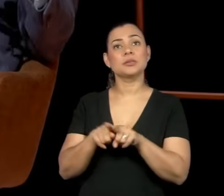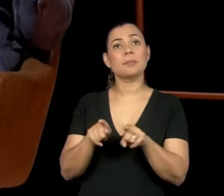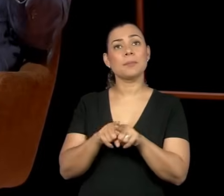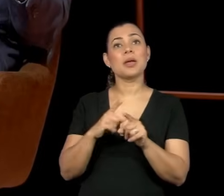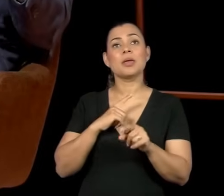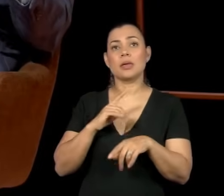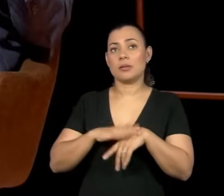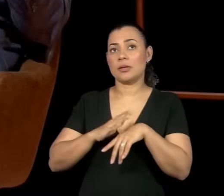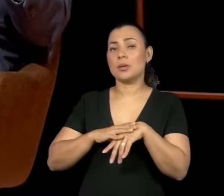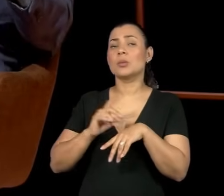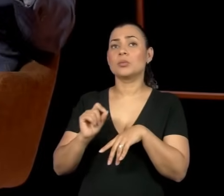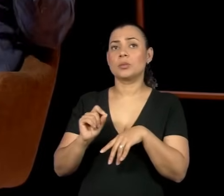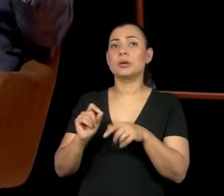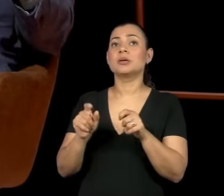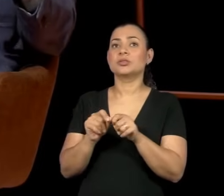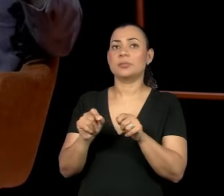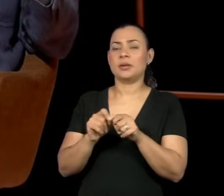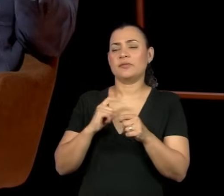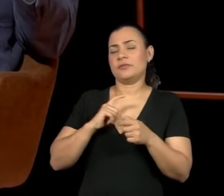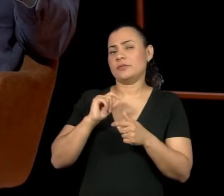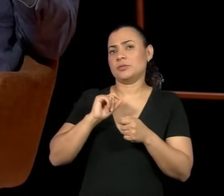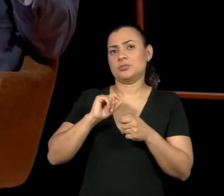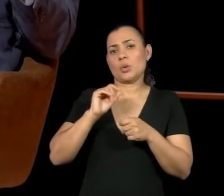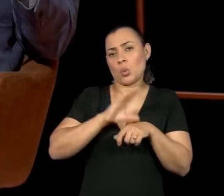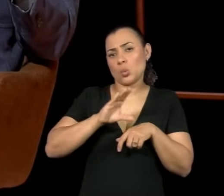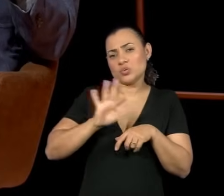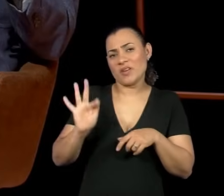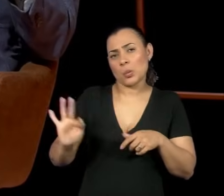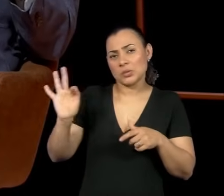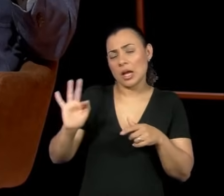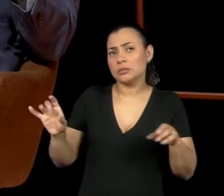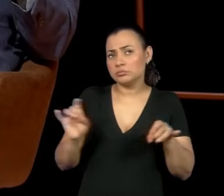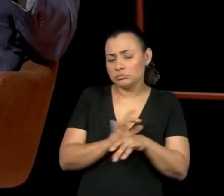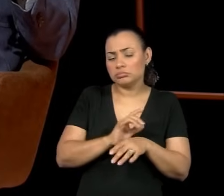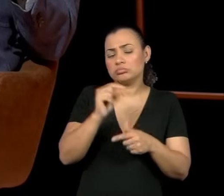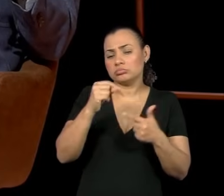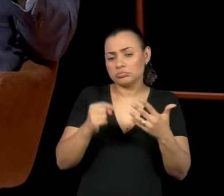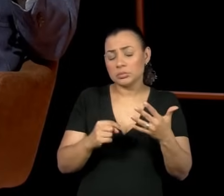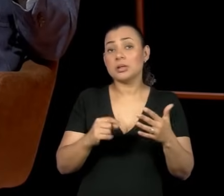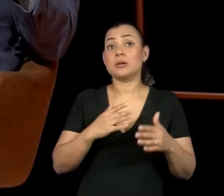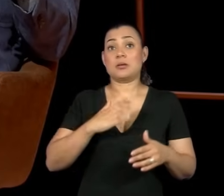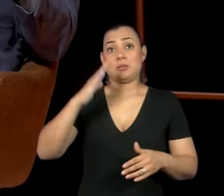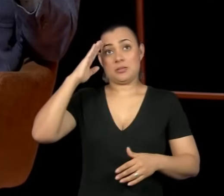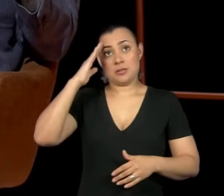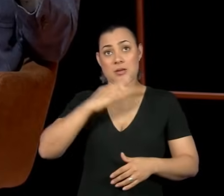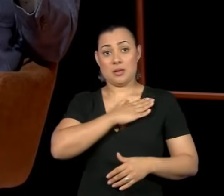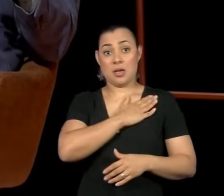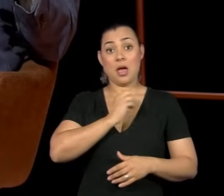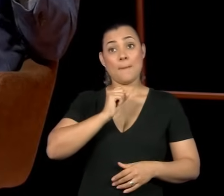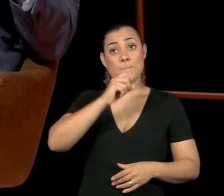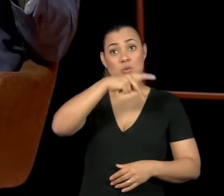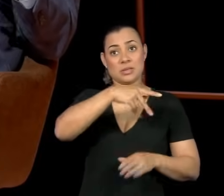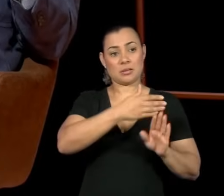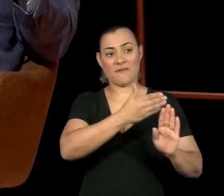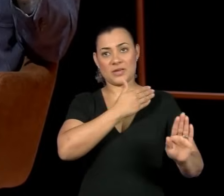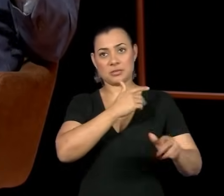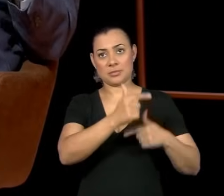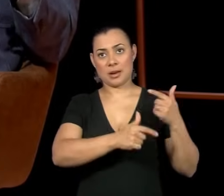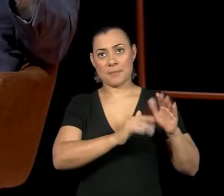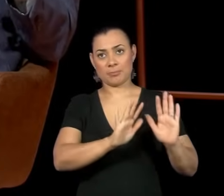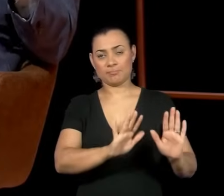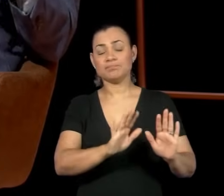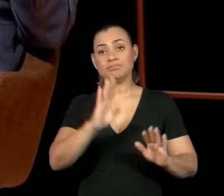era segundo-tenente de cavalaria, né? Oficial da reserva. Falei, o problema